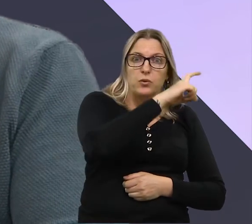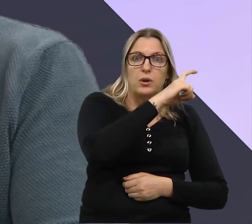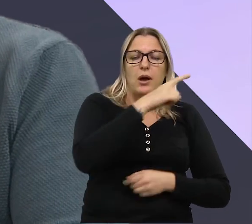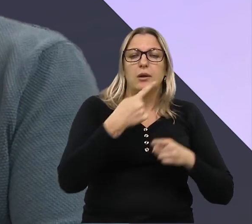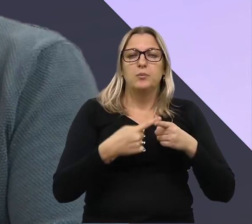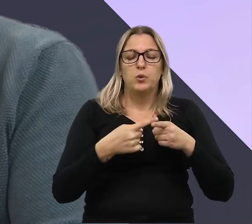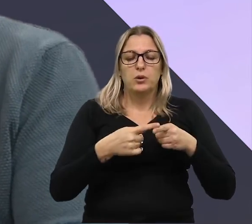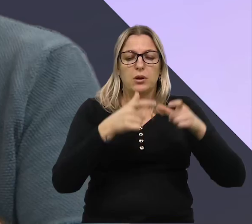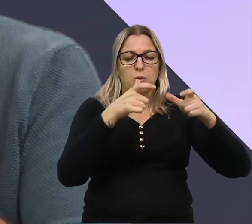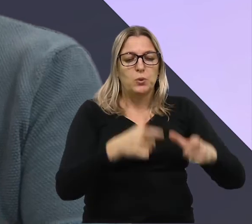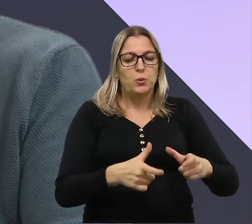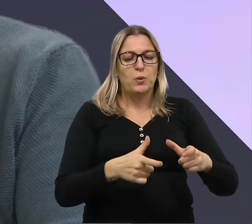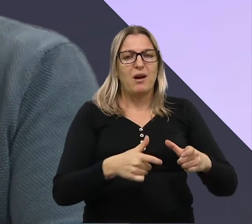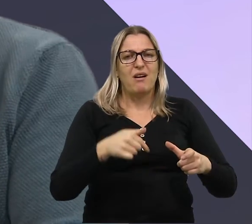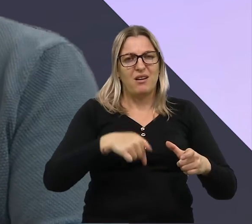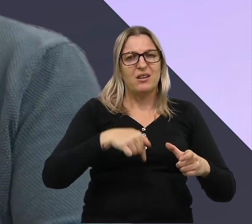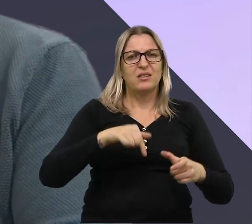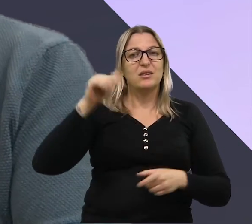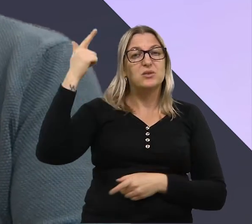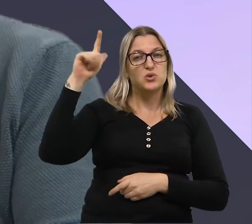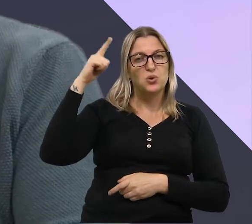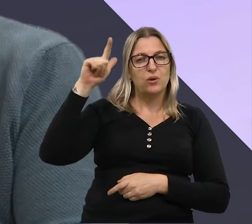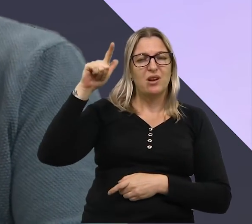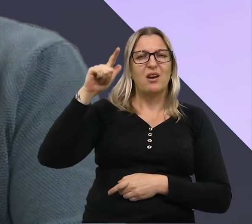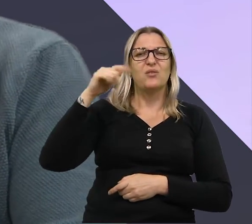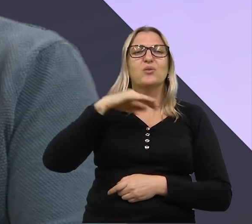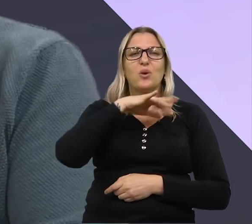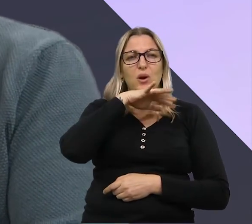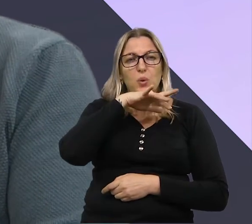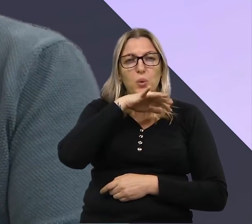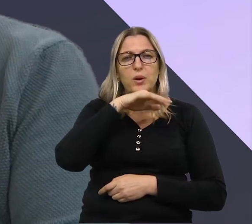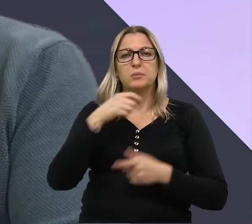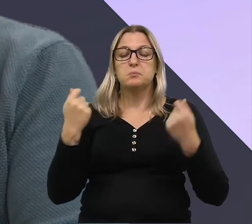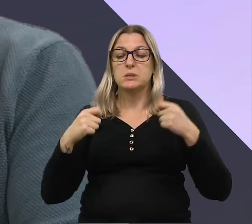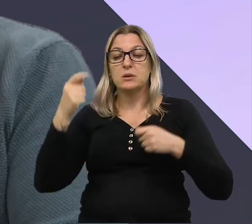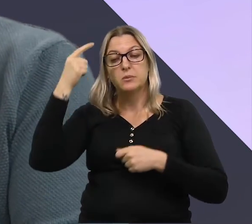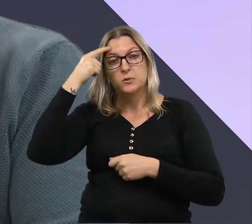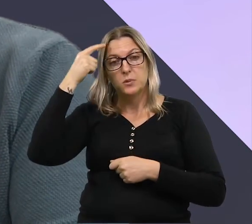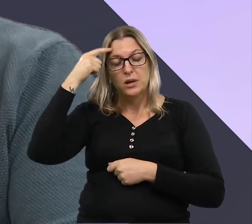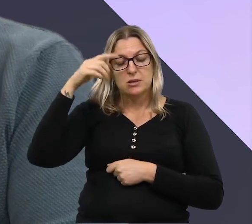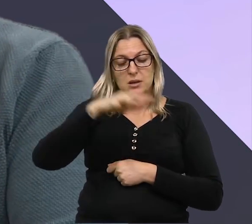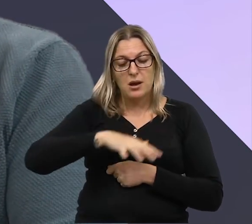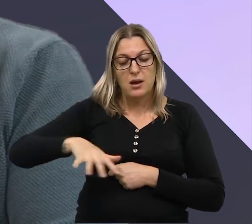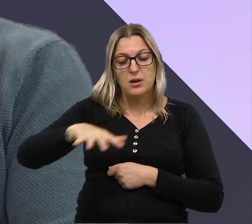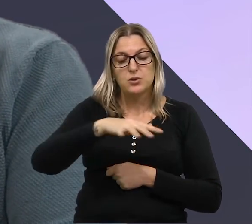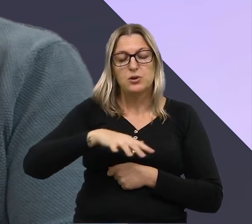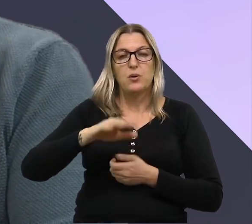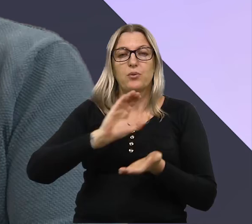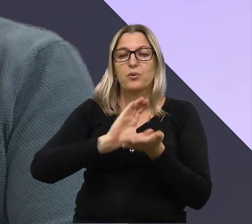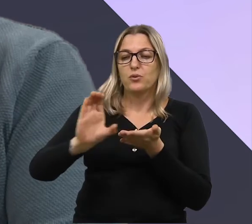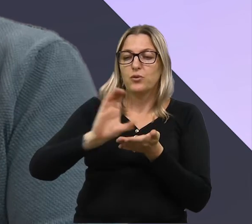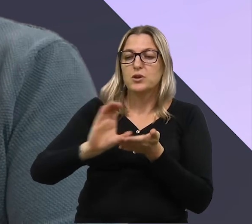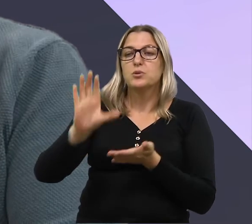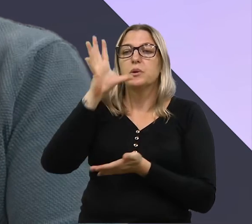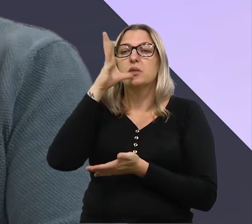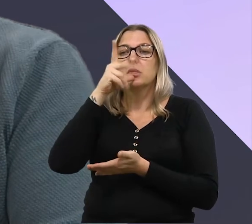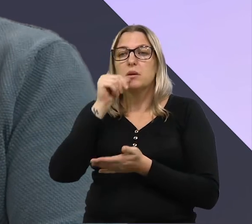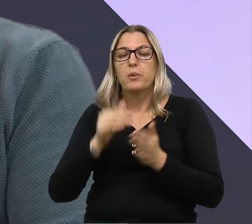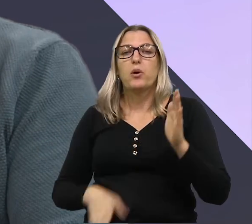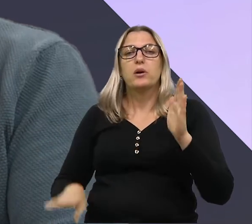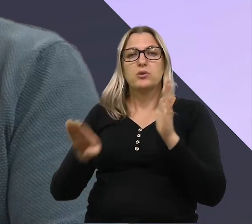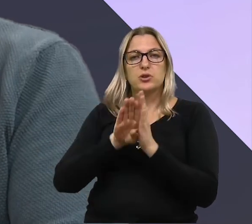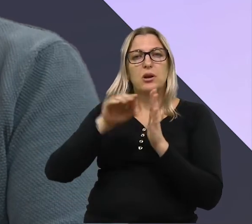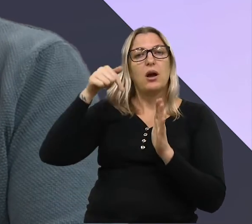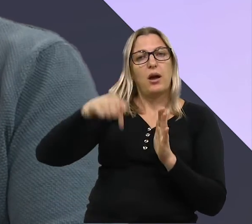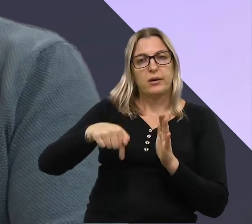numa posição geográfica ruim nós temos extremos e nós temos que pensar que um região os investimentos públicos demoram a chegar aqui mas